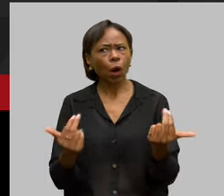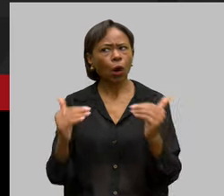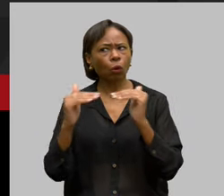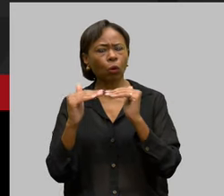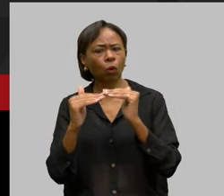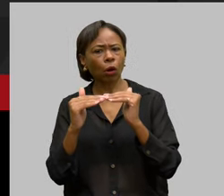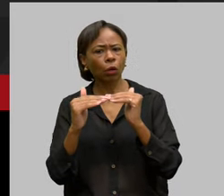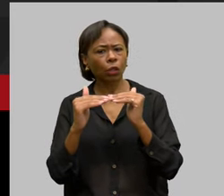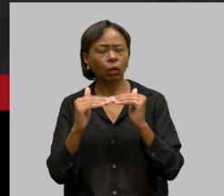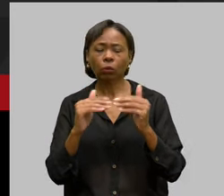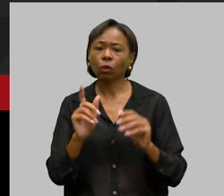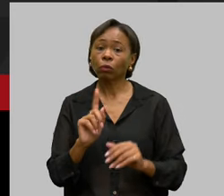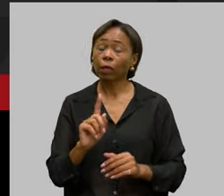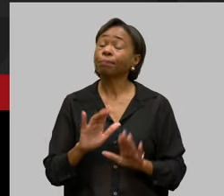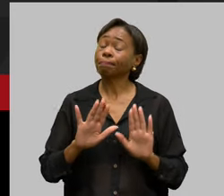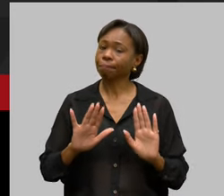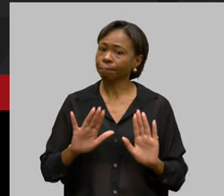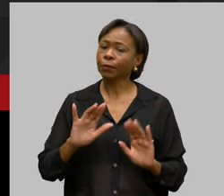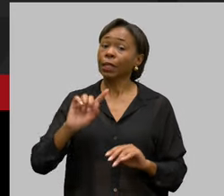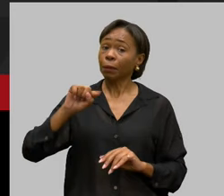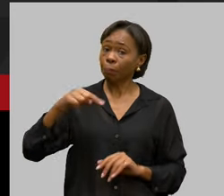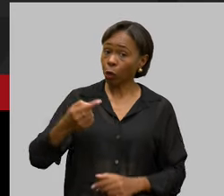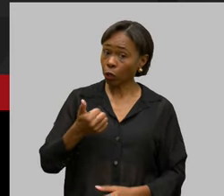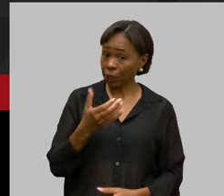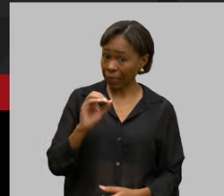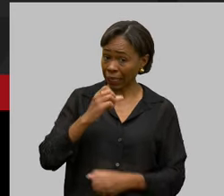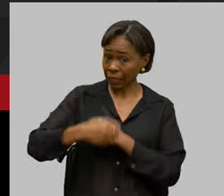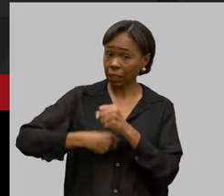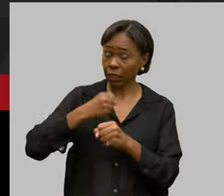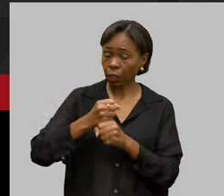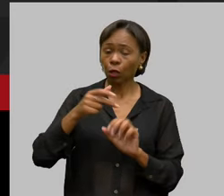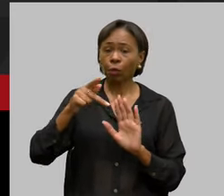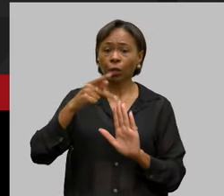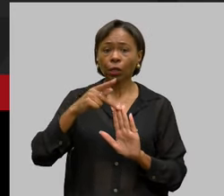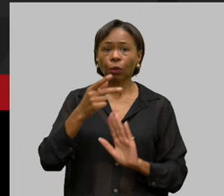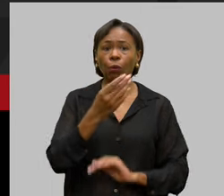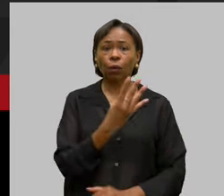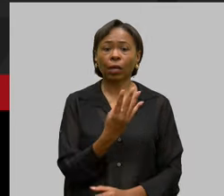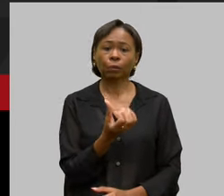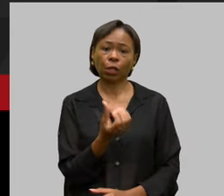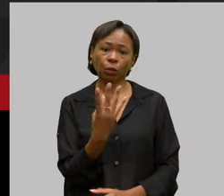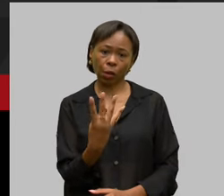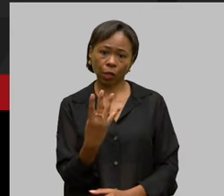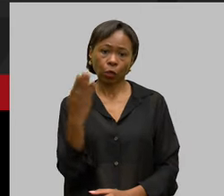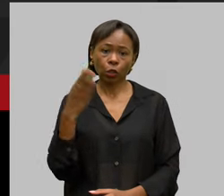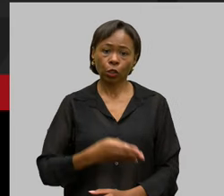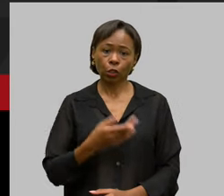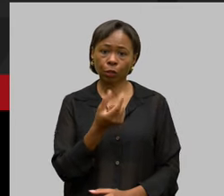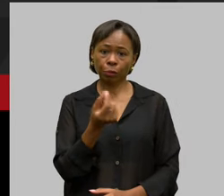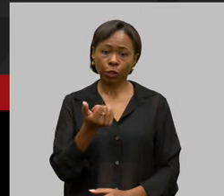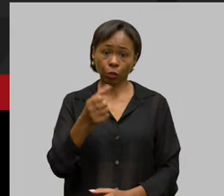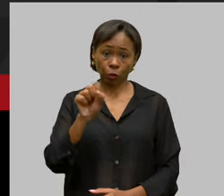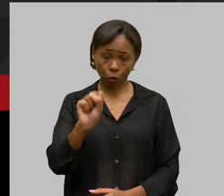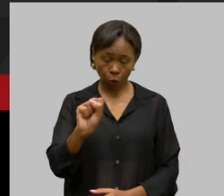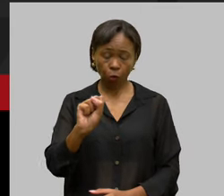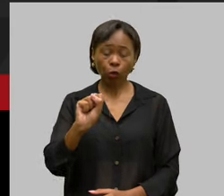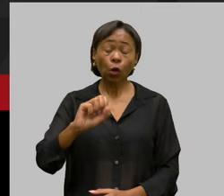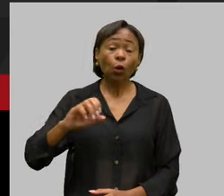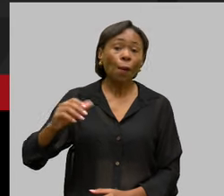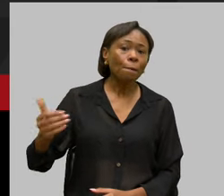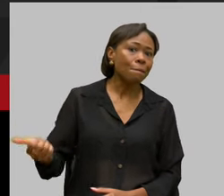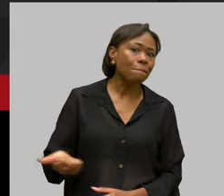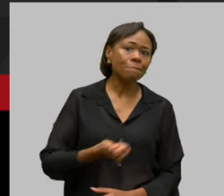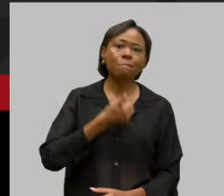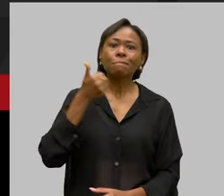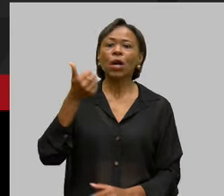mais adiante 10 anos depois portaria 464 de 2018 essa sim trouxe as melhores práticas atuariais pro mundo dos regimes